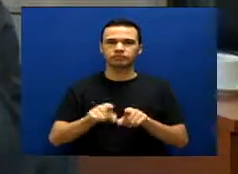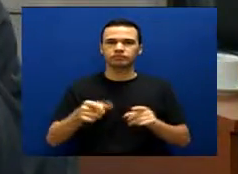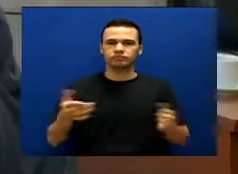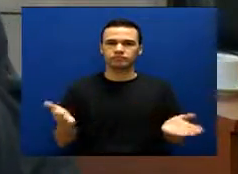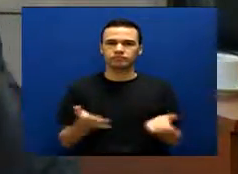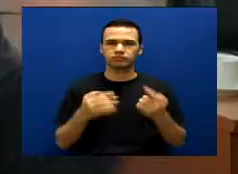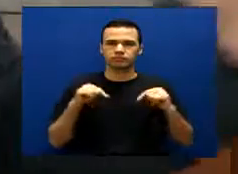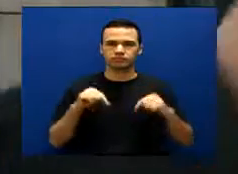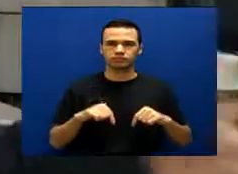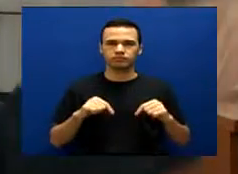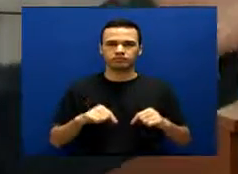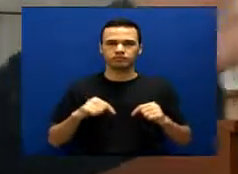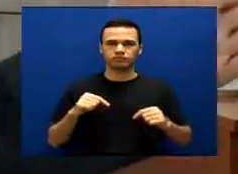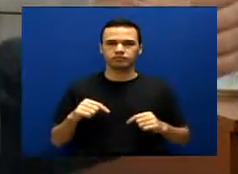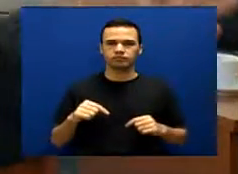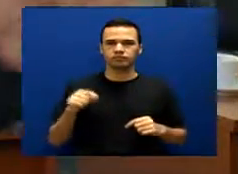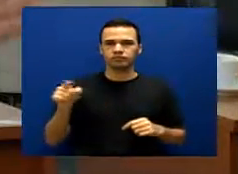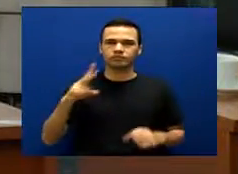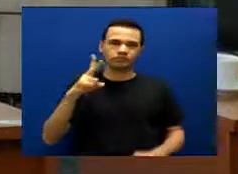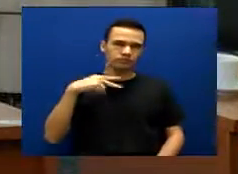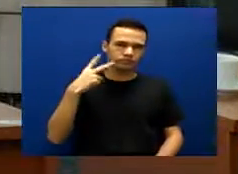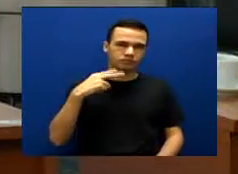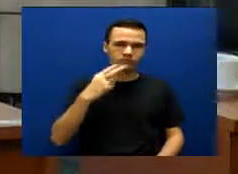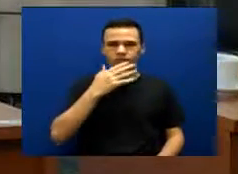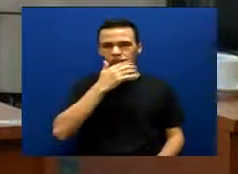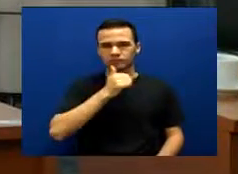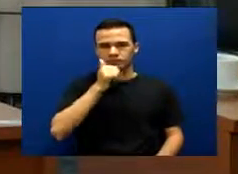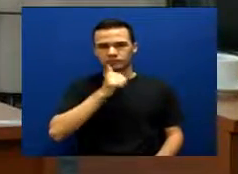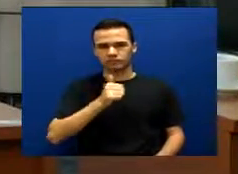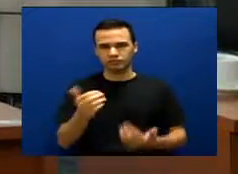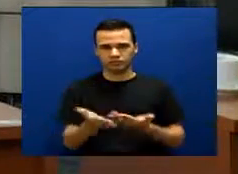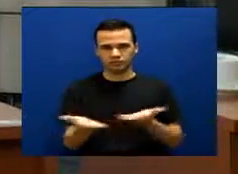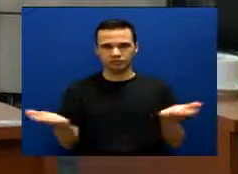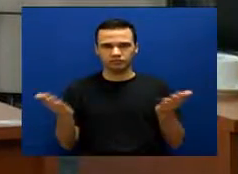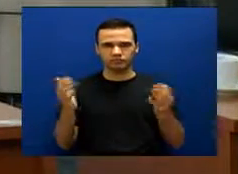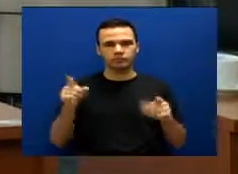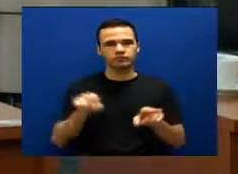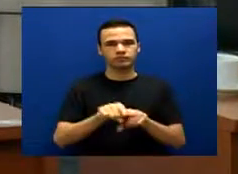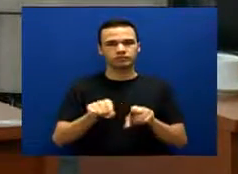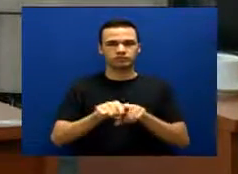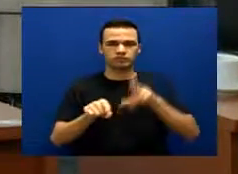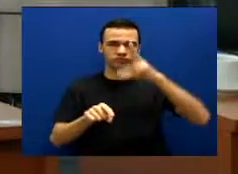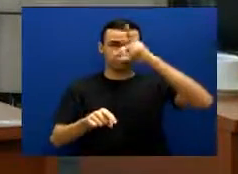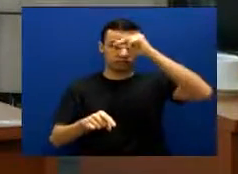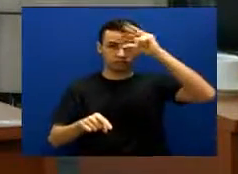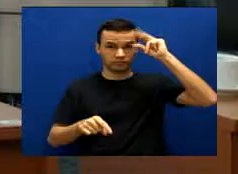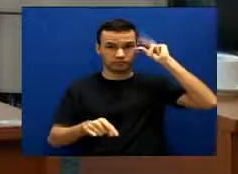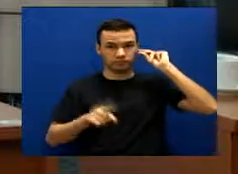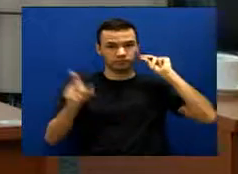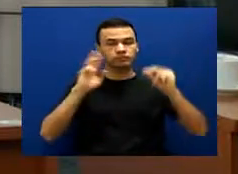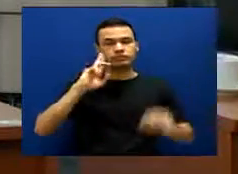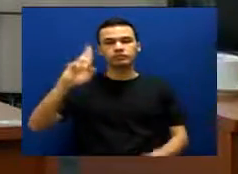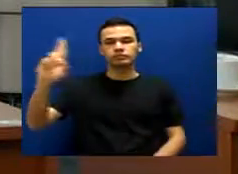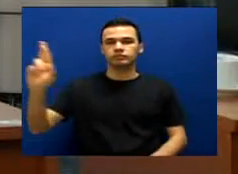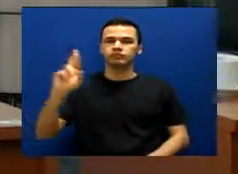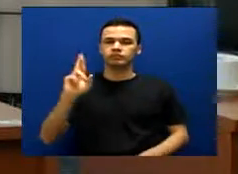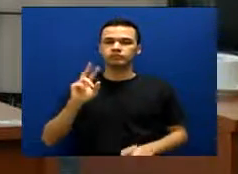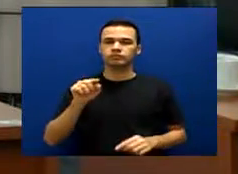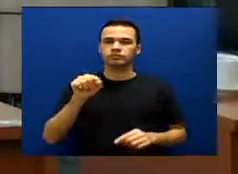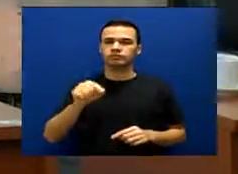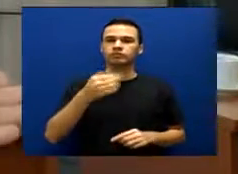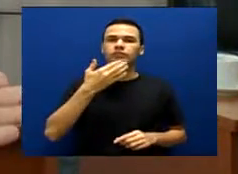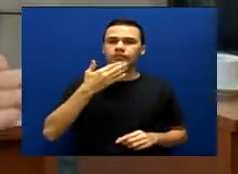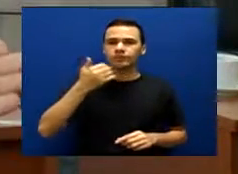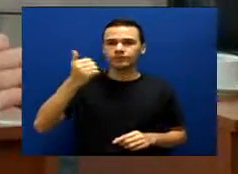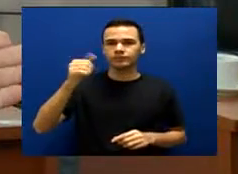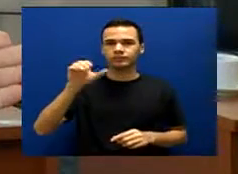agora, nós, os vereadores e as vereadoras, a Prefeitura Municipal, fica agora a responsabilidade de